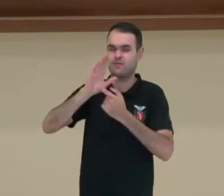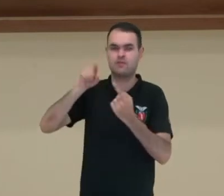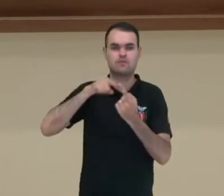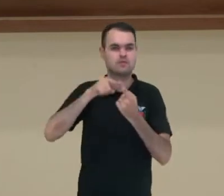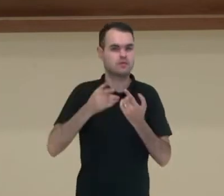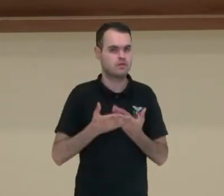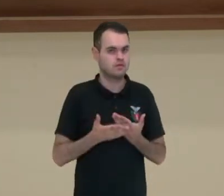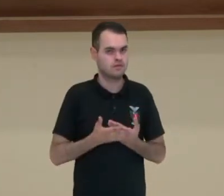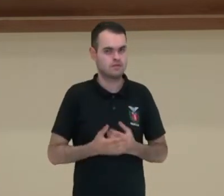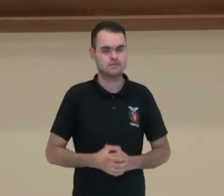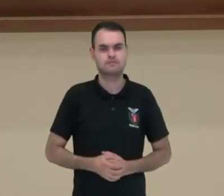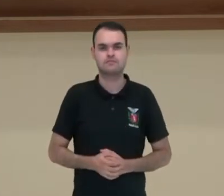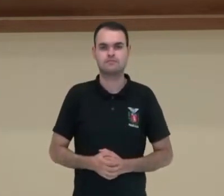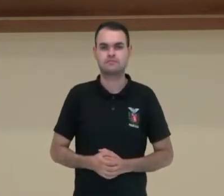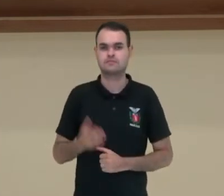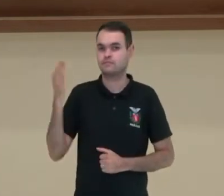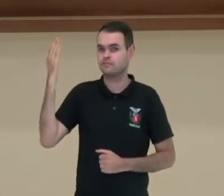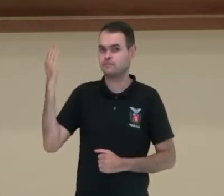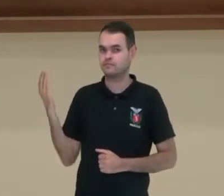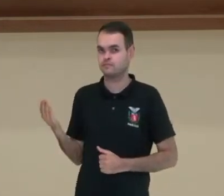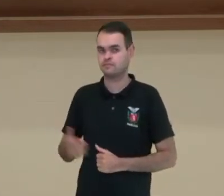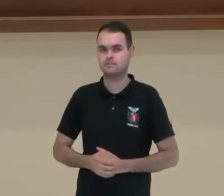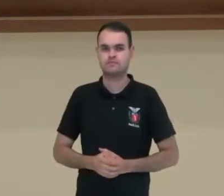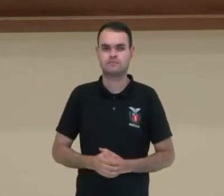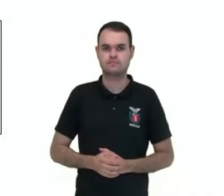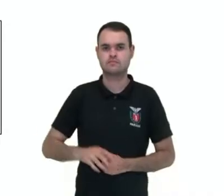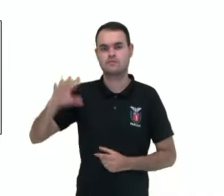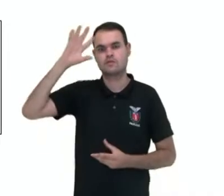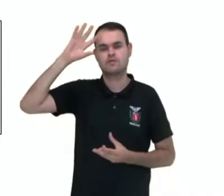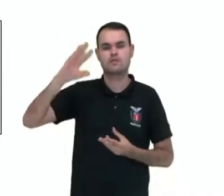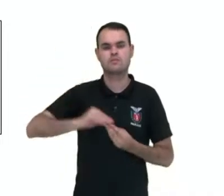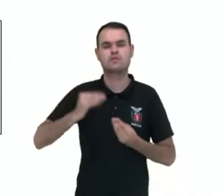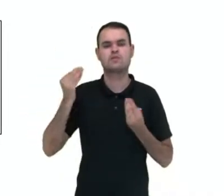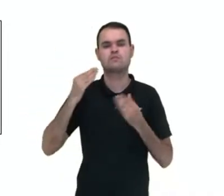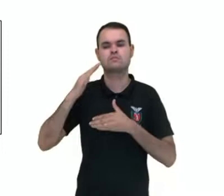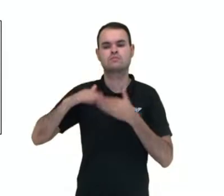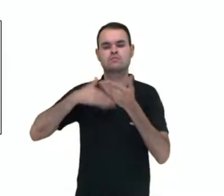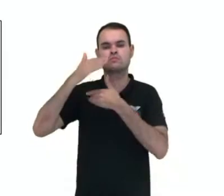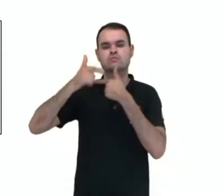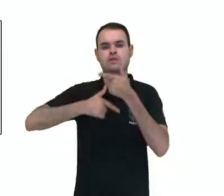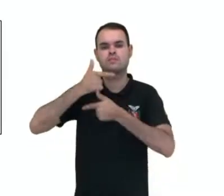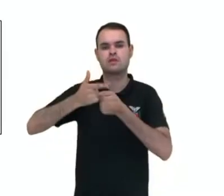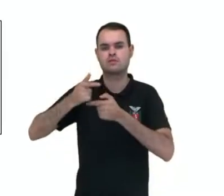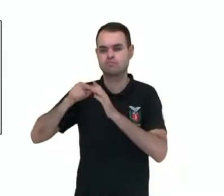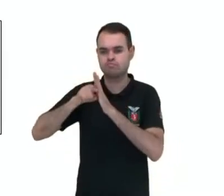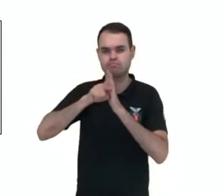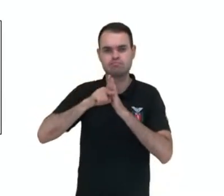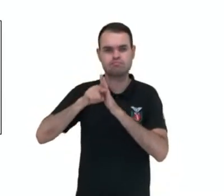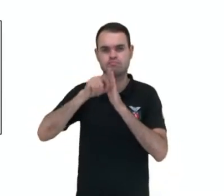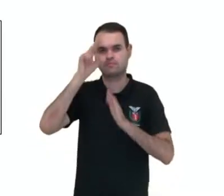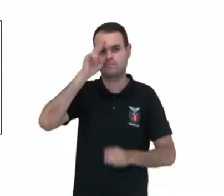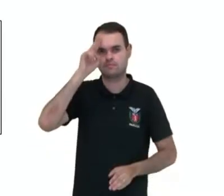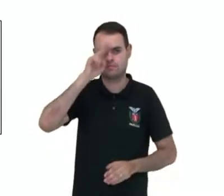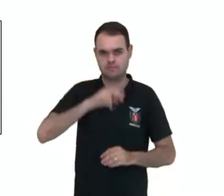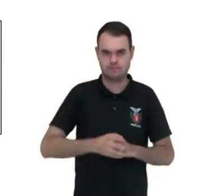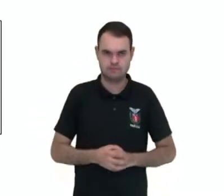objetivos desta aula. Compreender como se desenvolve o trabalho da investigação histórica.